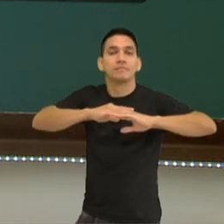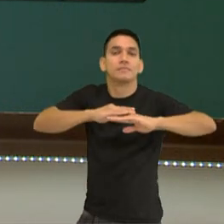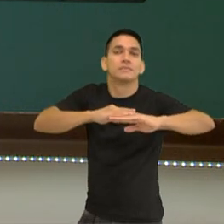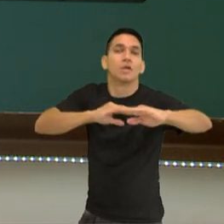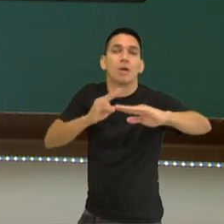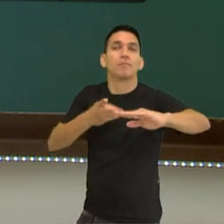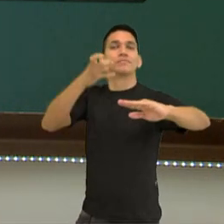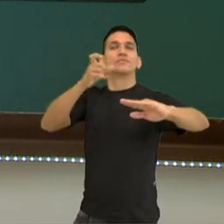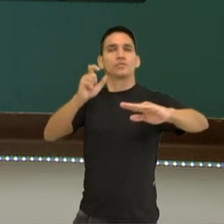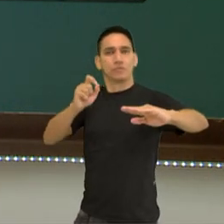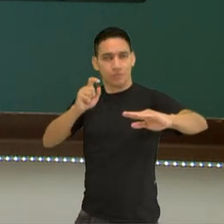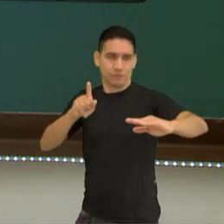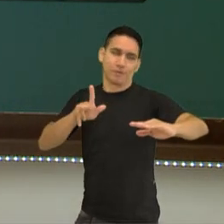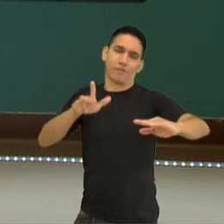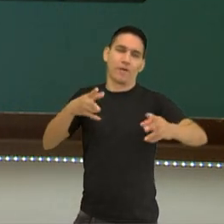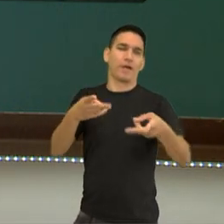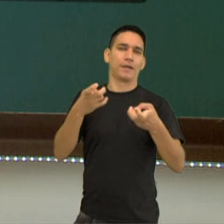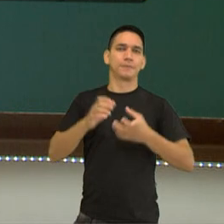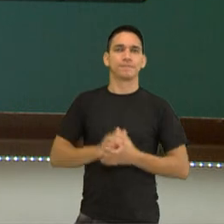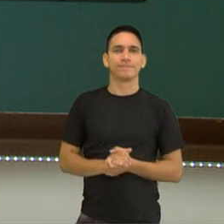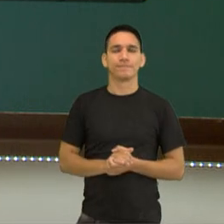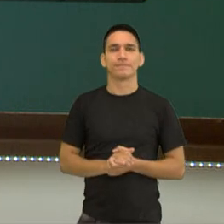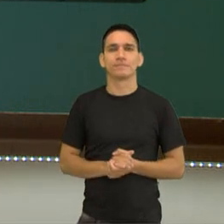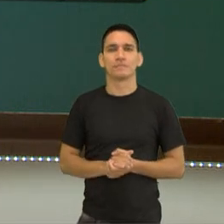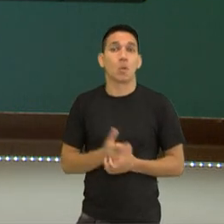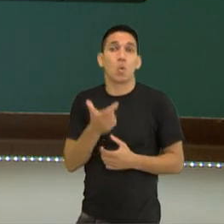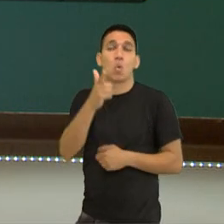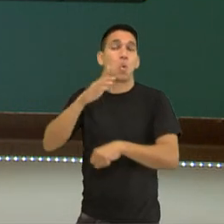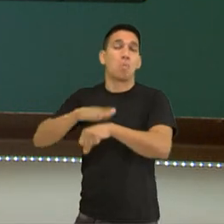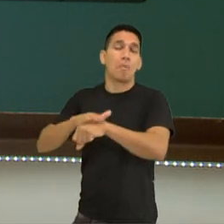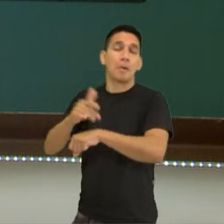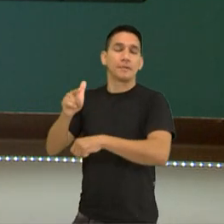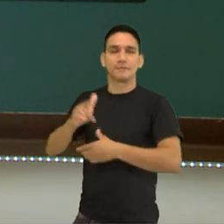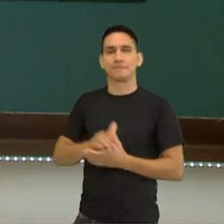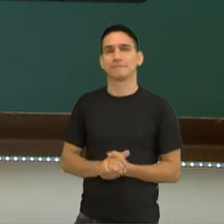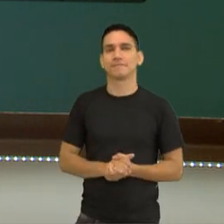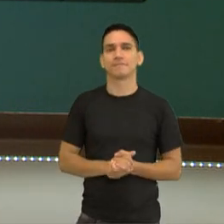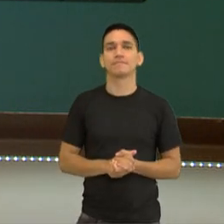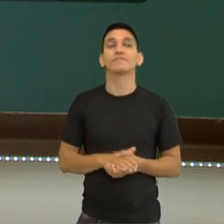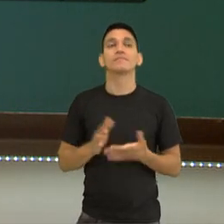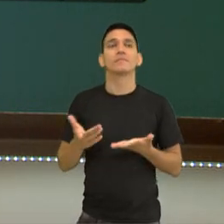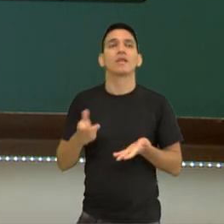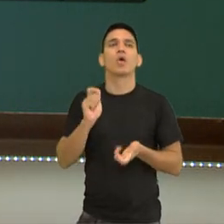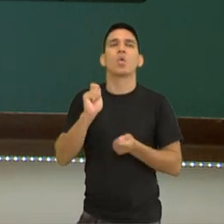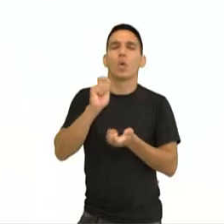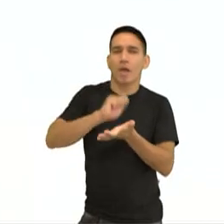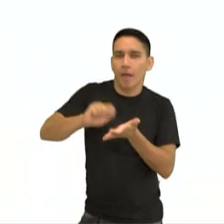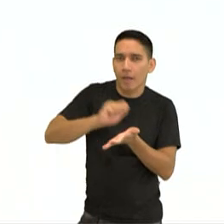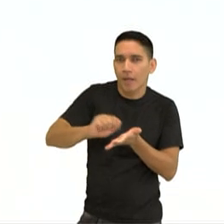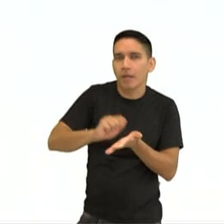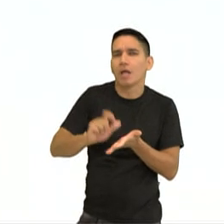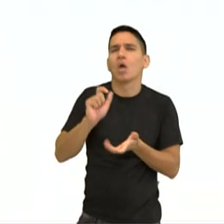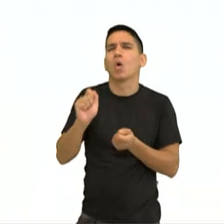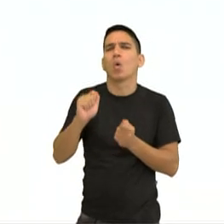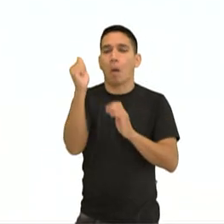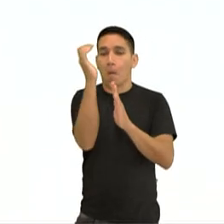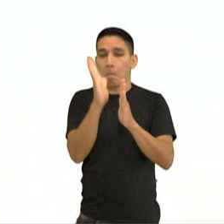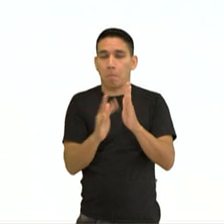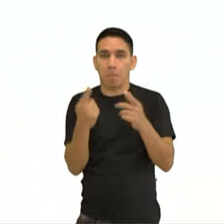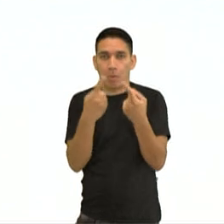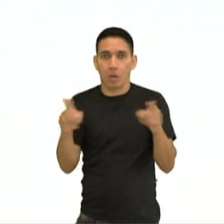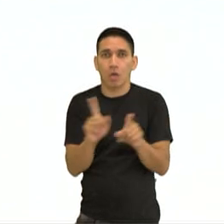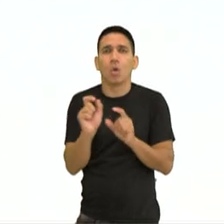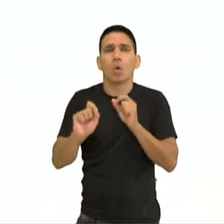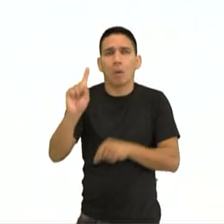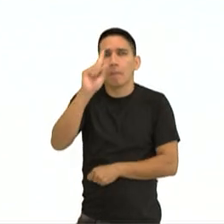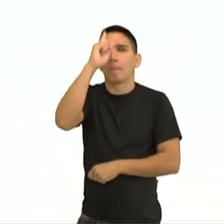vai perceber, né? E que a gente não vai ter em outros momentos, tá? Da música. Então escreva quem foi o compositor da música barroca que trabalhou na Ospedale